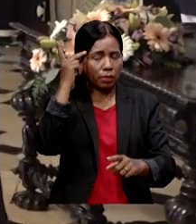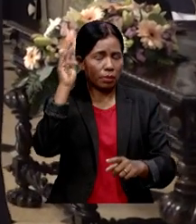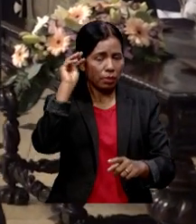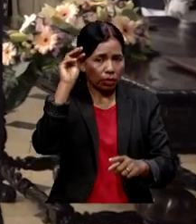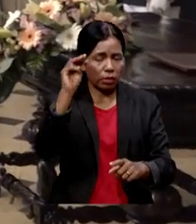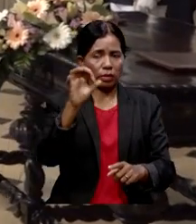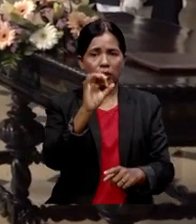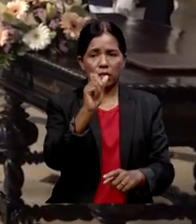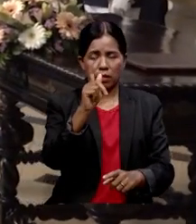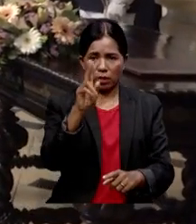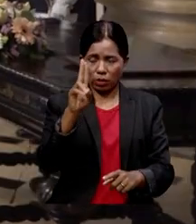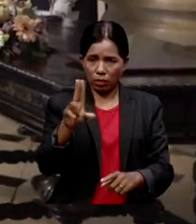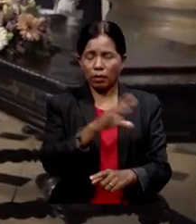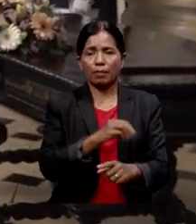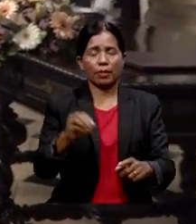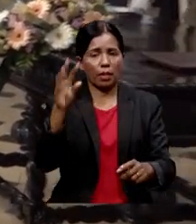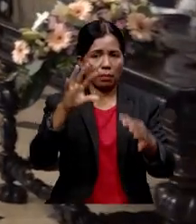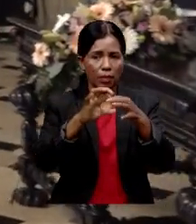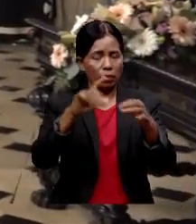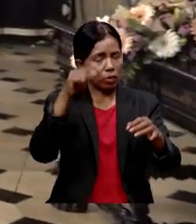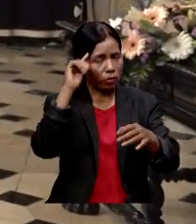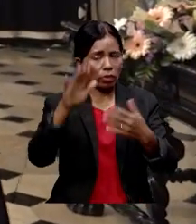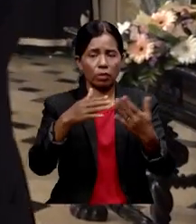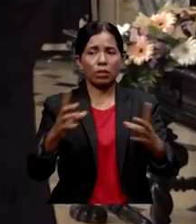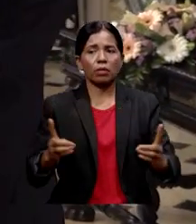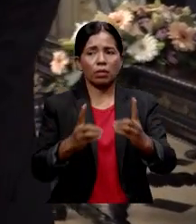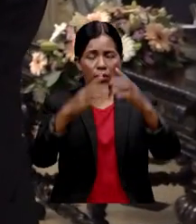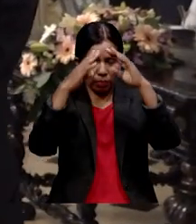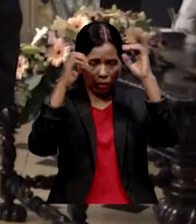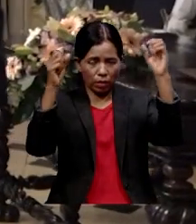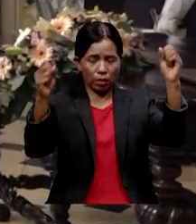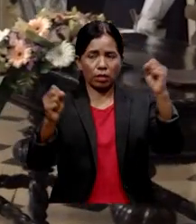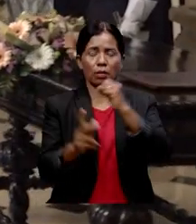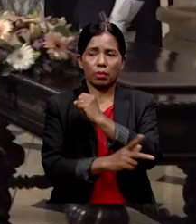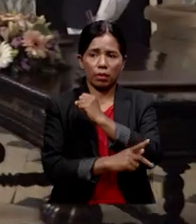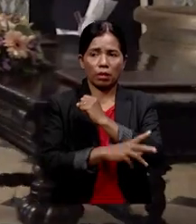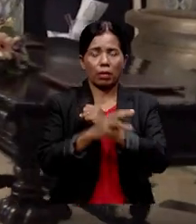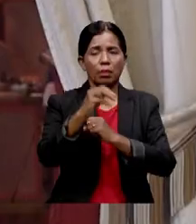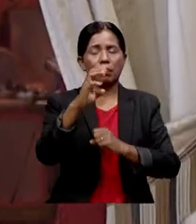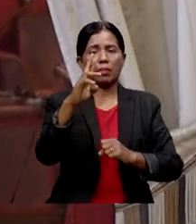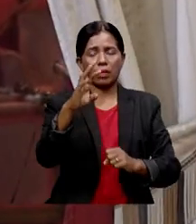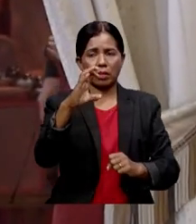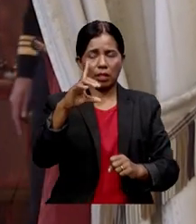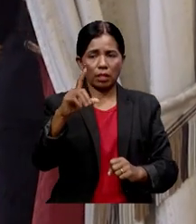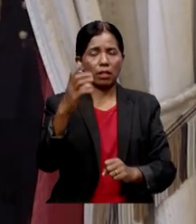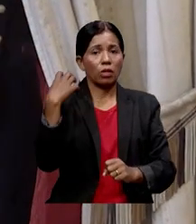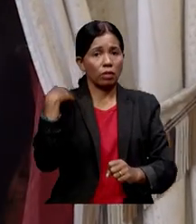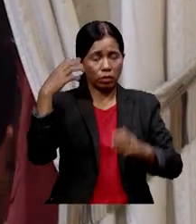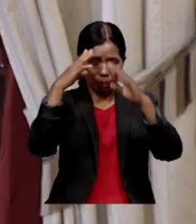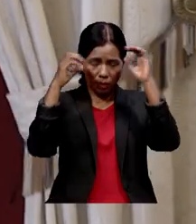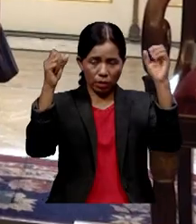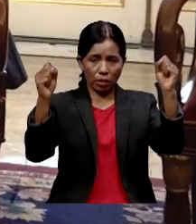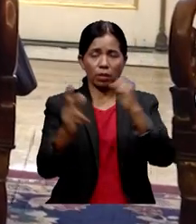vice-primeiro-ministro Francisco Albodilei, no membro do governo Ciro, Sarumalo, o presidente da República de Portugal, Marcelo Rebelo de Sousa e a Palácio Presidente de